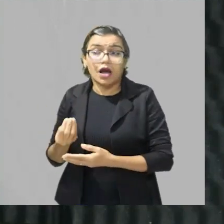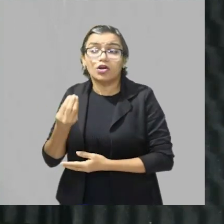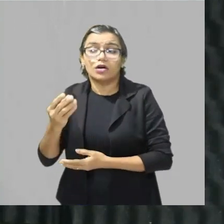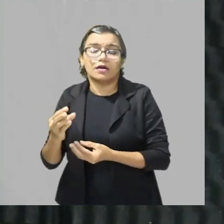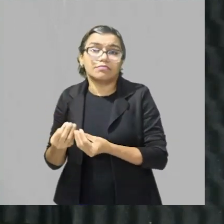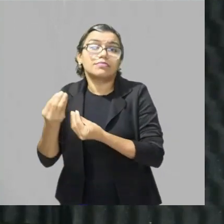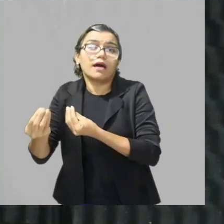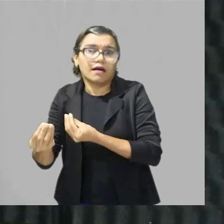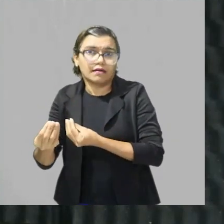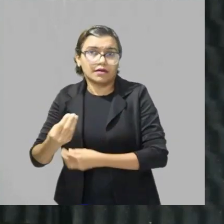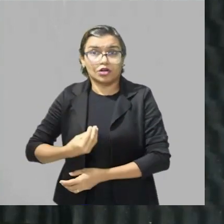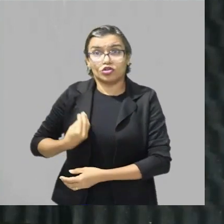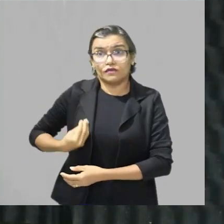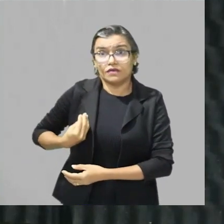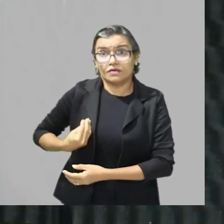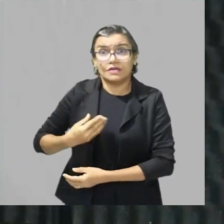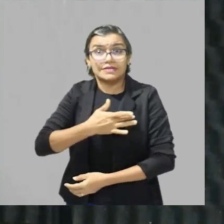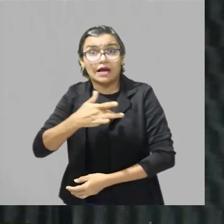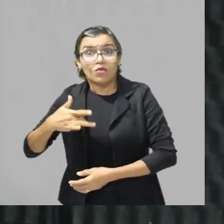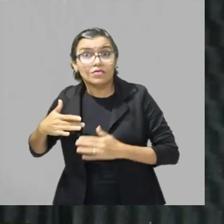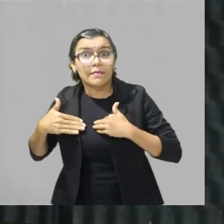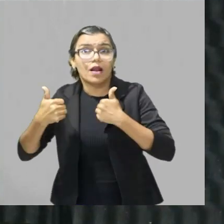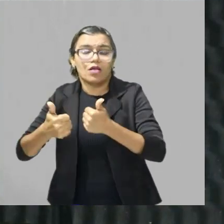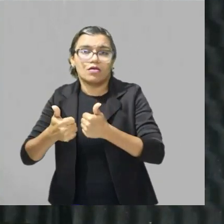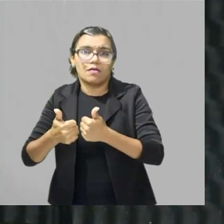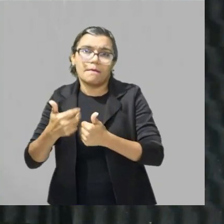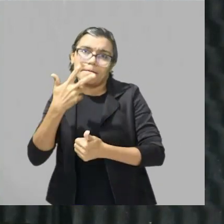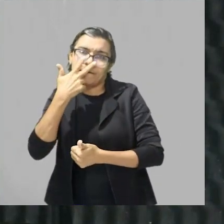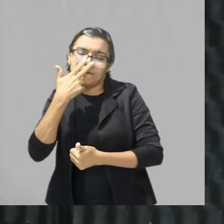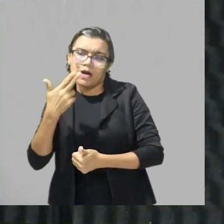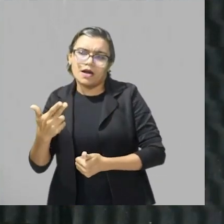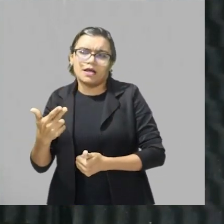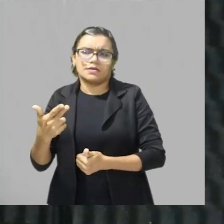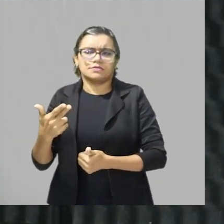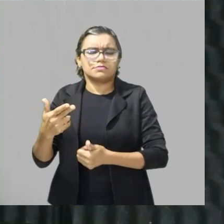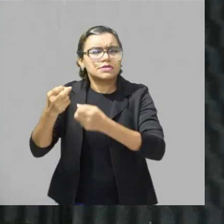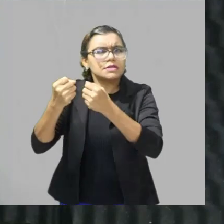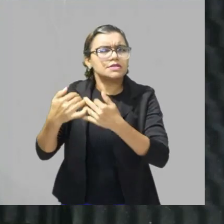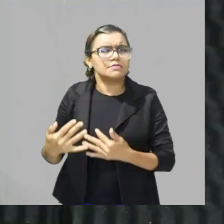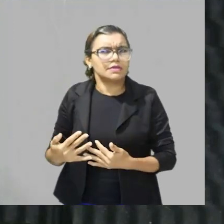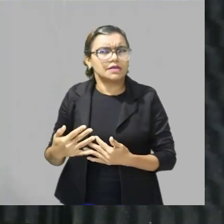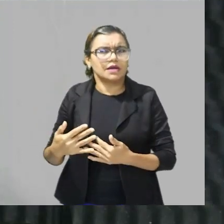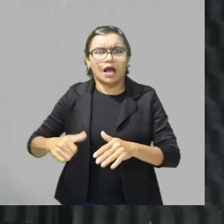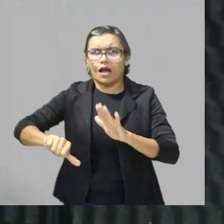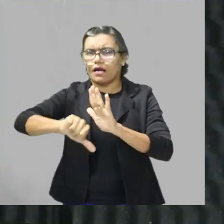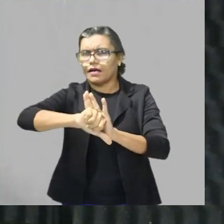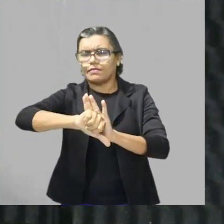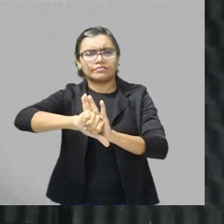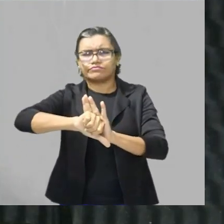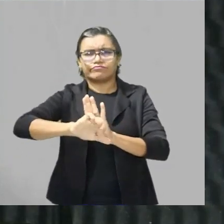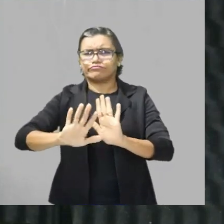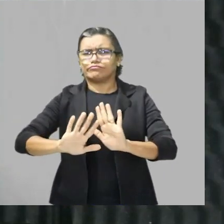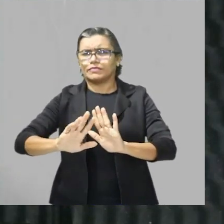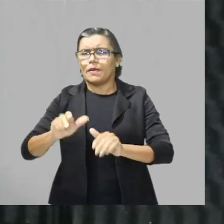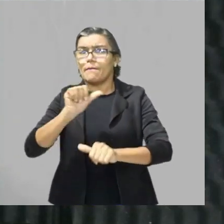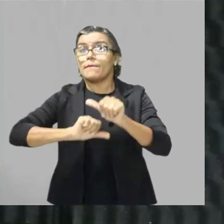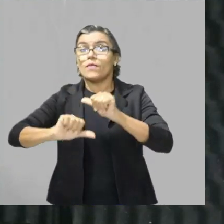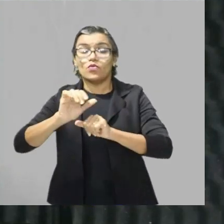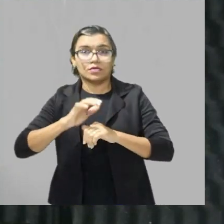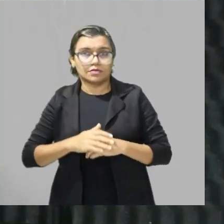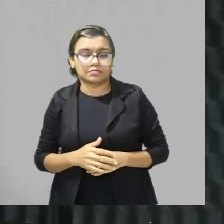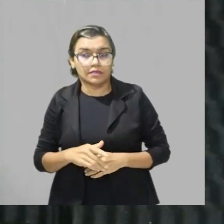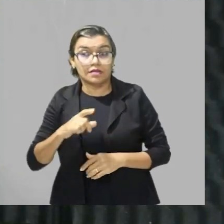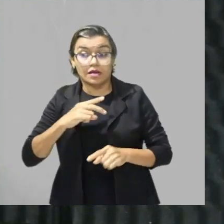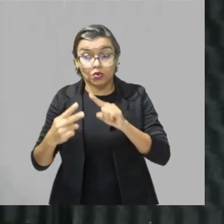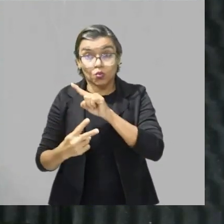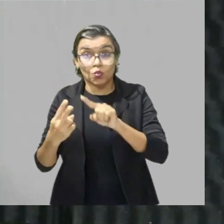então parece que isso justifica e tira o crime você pode perceber que nós